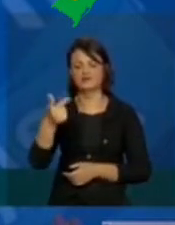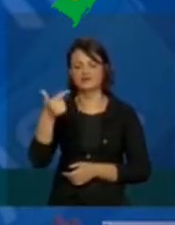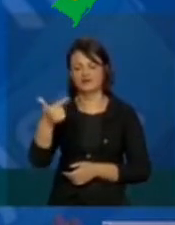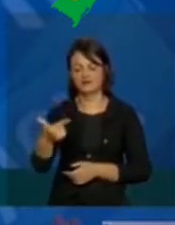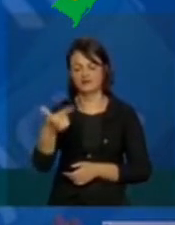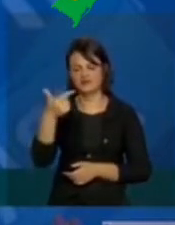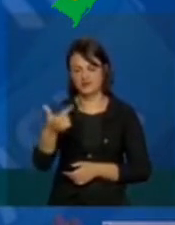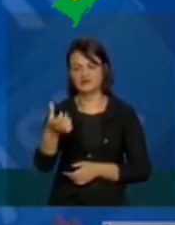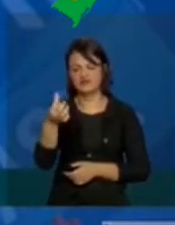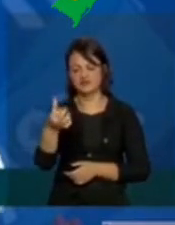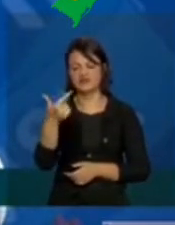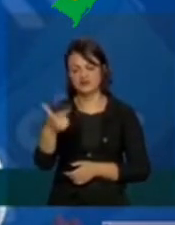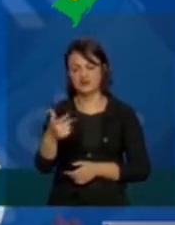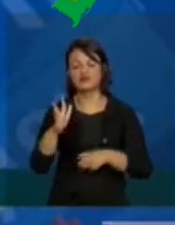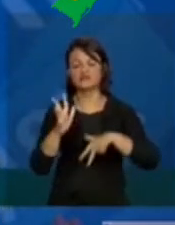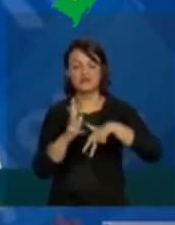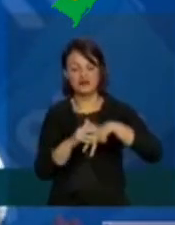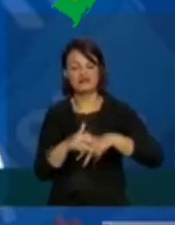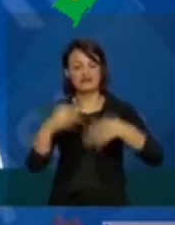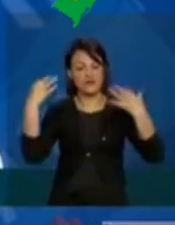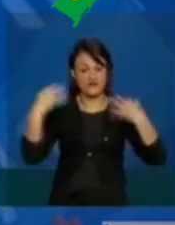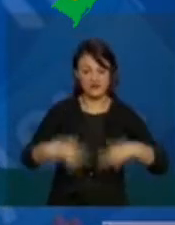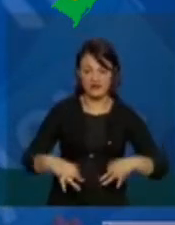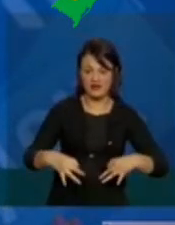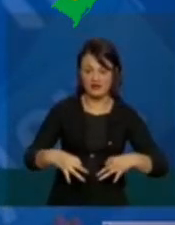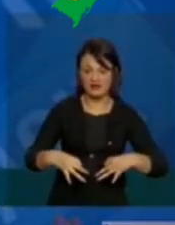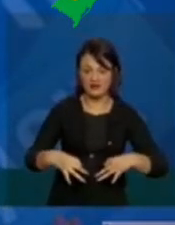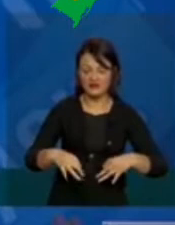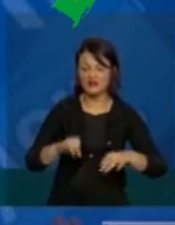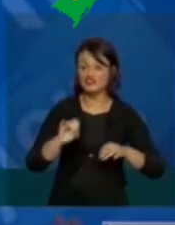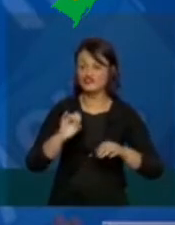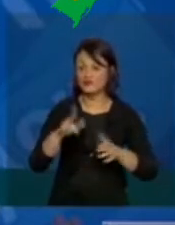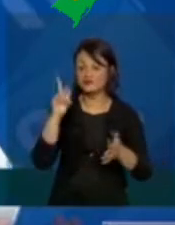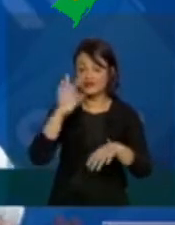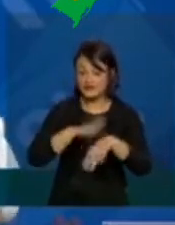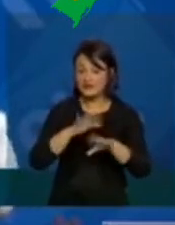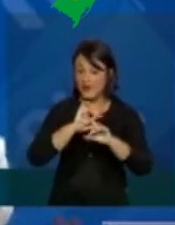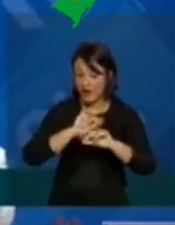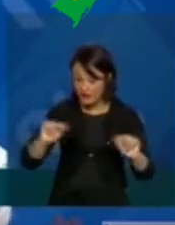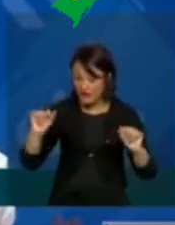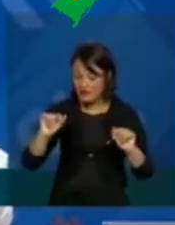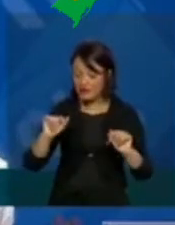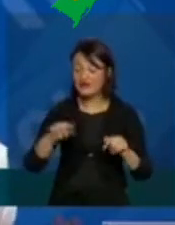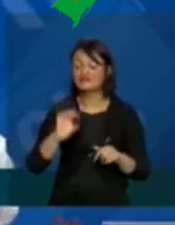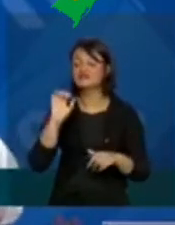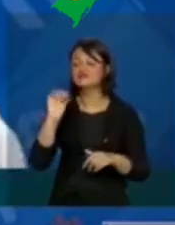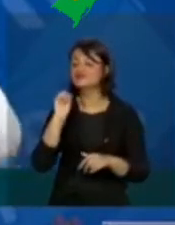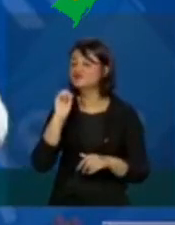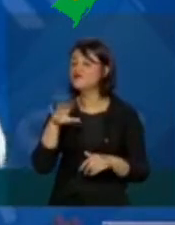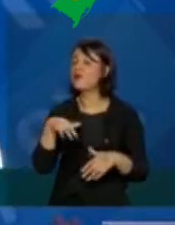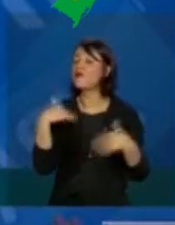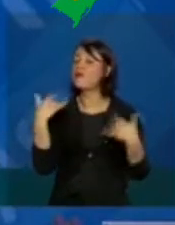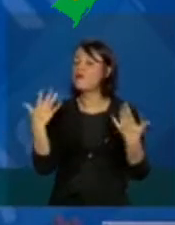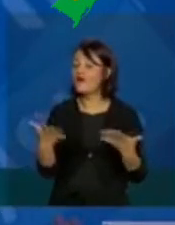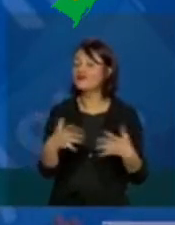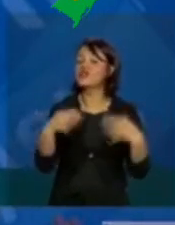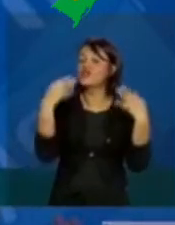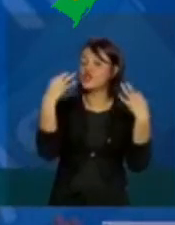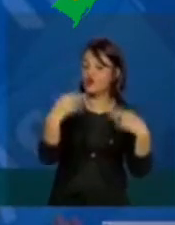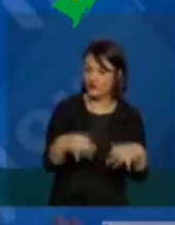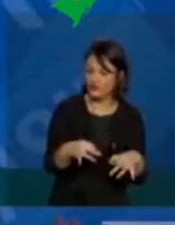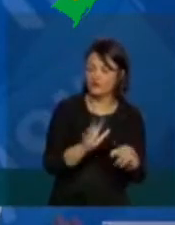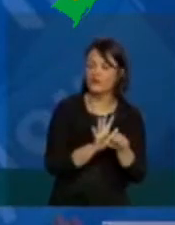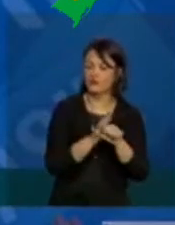25.262 pacientes comprovados. Eu só posso falar no paciente recuperado a partir do paciente que eu confirmei que